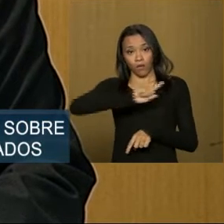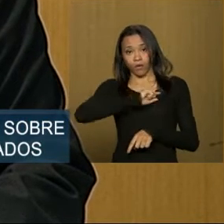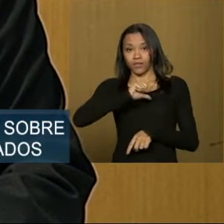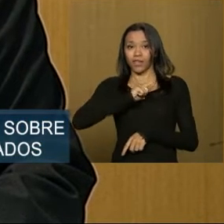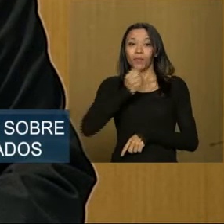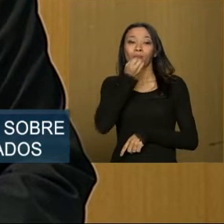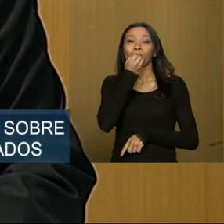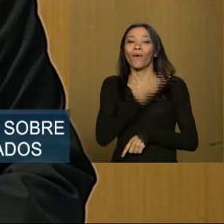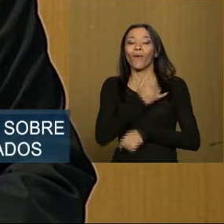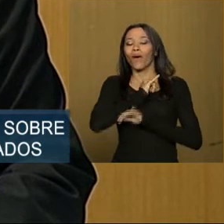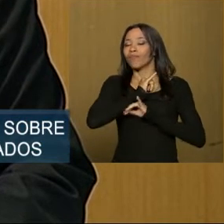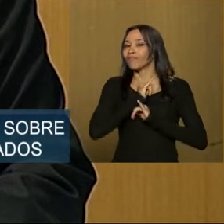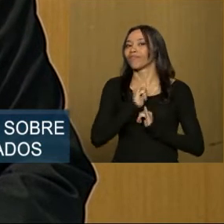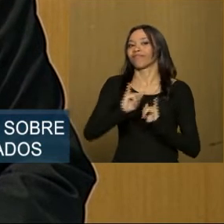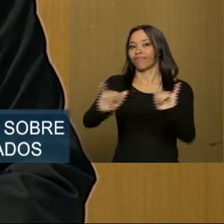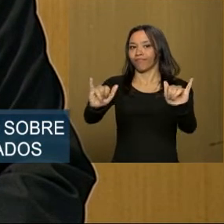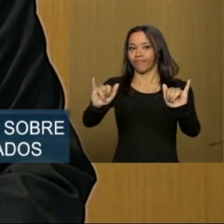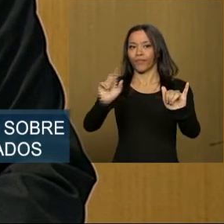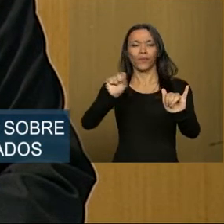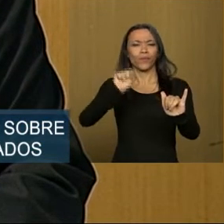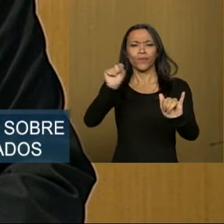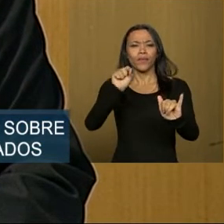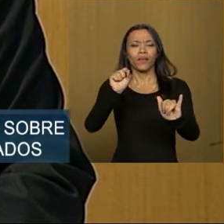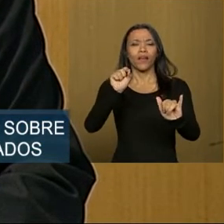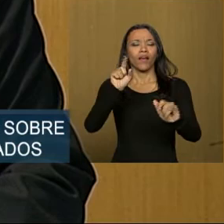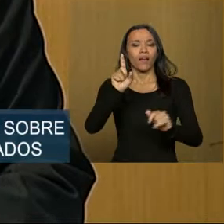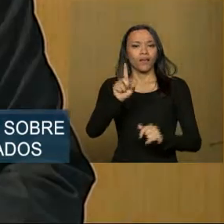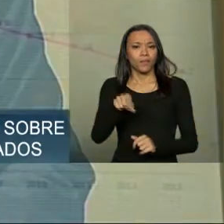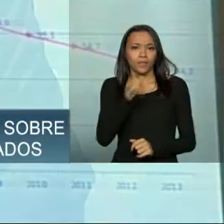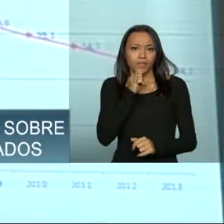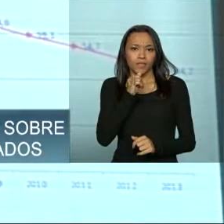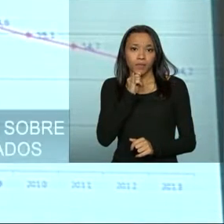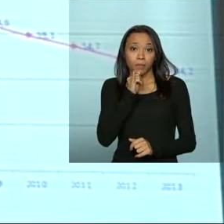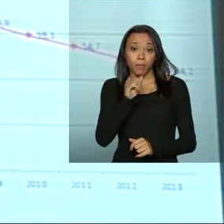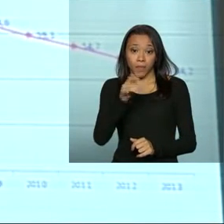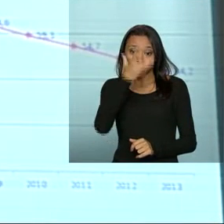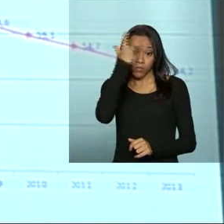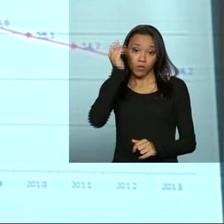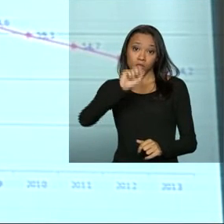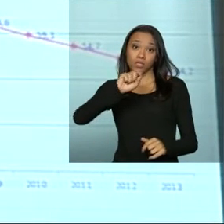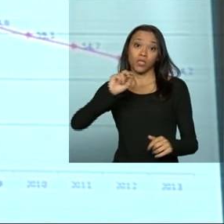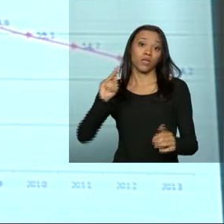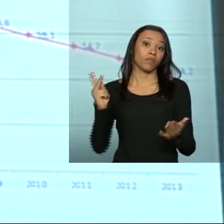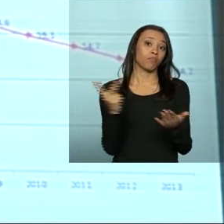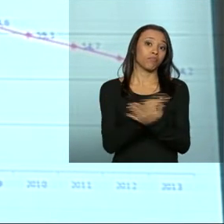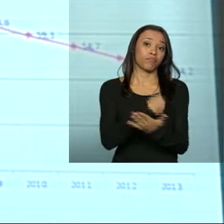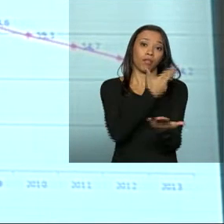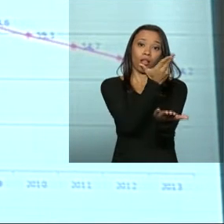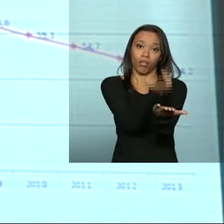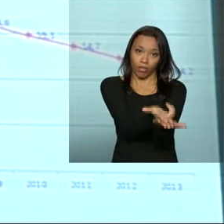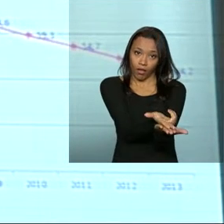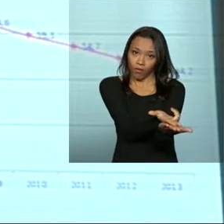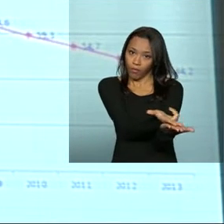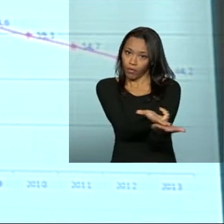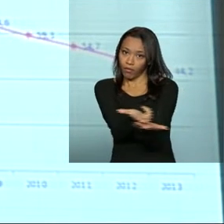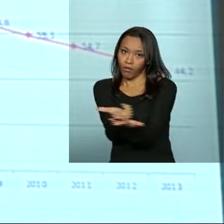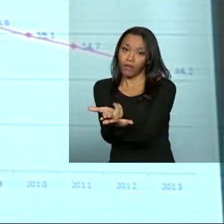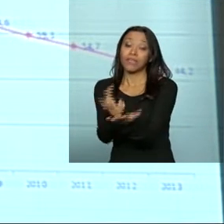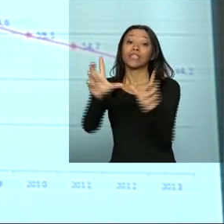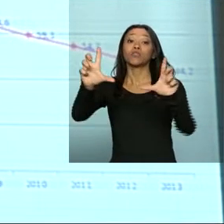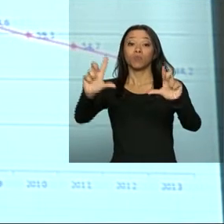boa notícia, né? Em relação à internação, a tendência é de queda, e uma queda